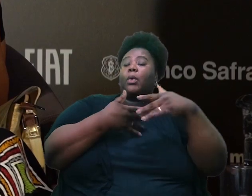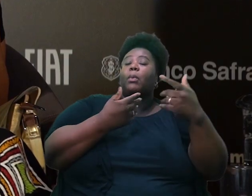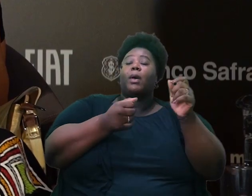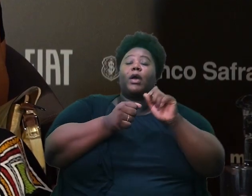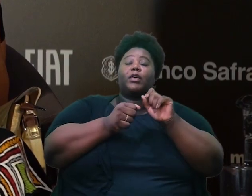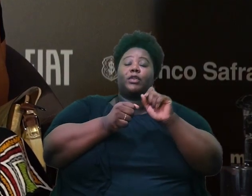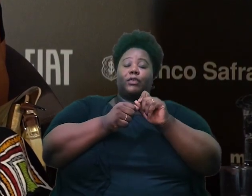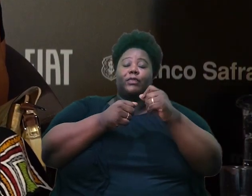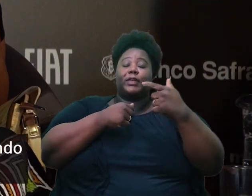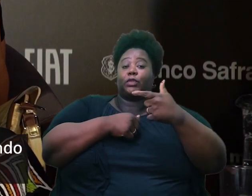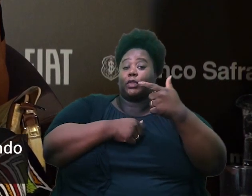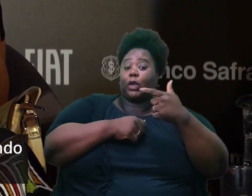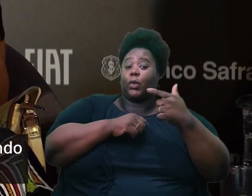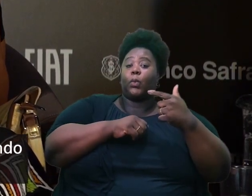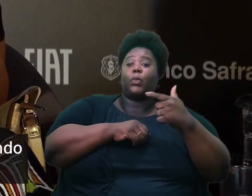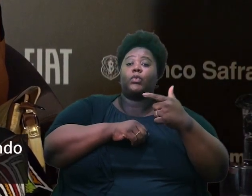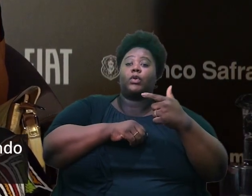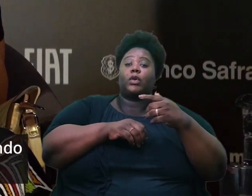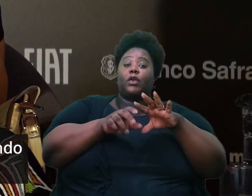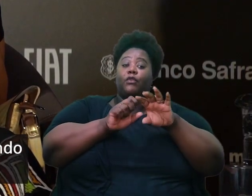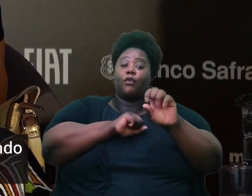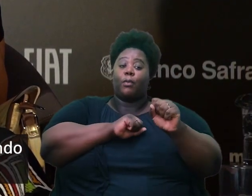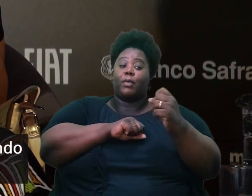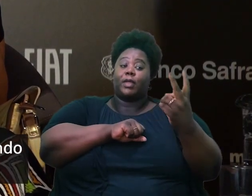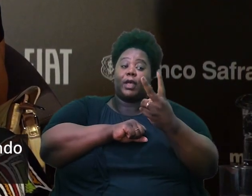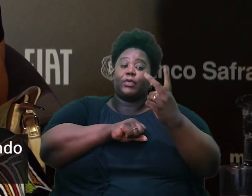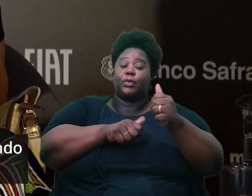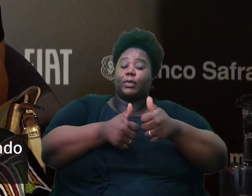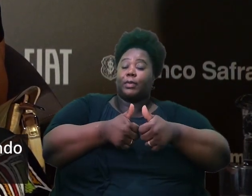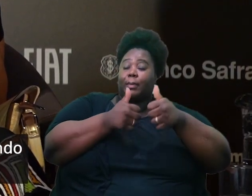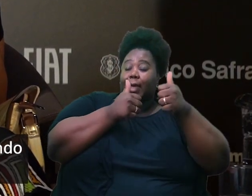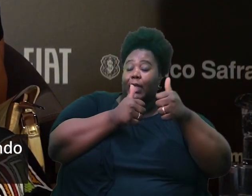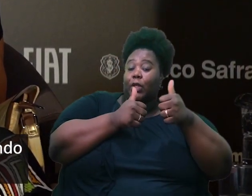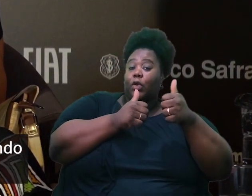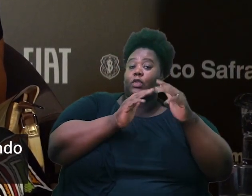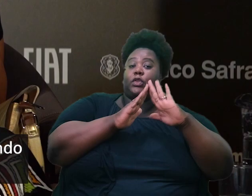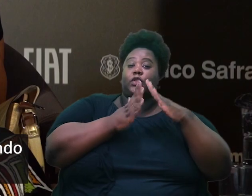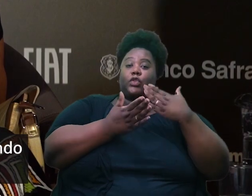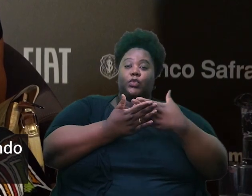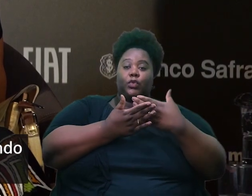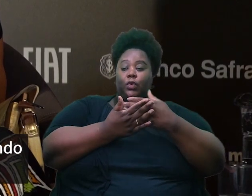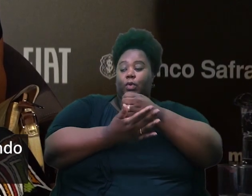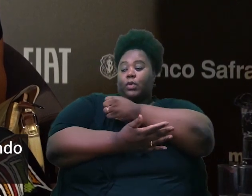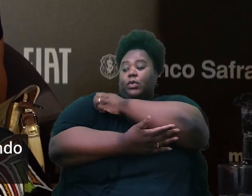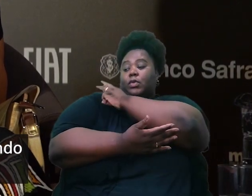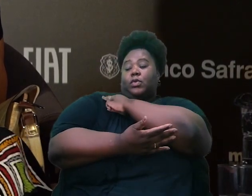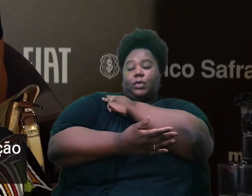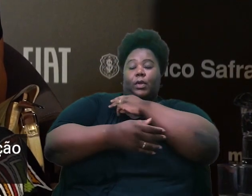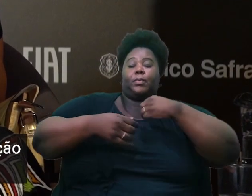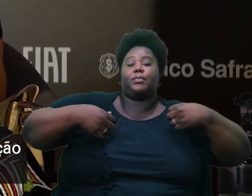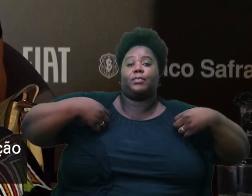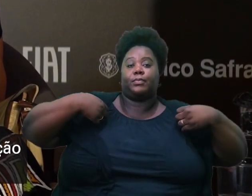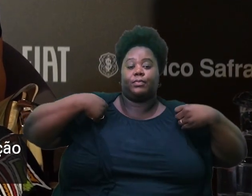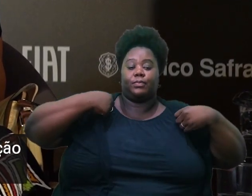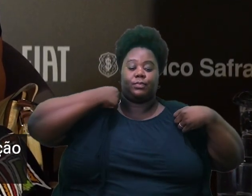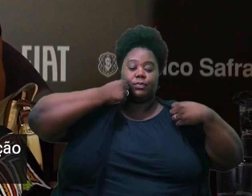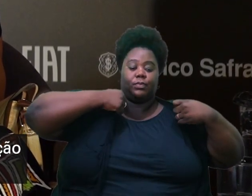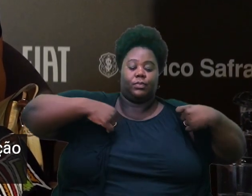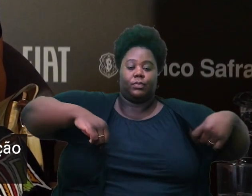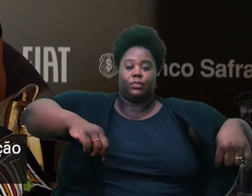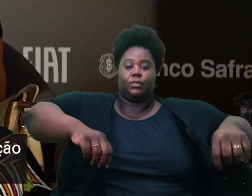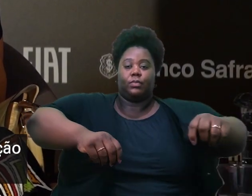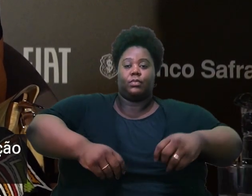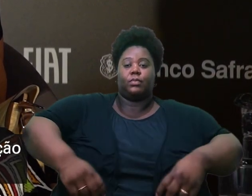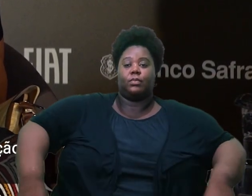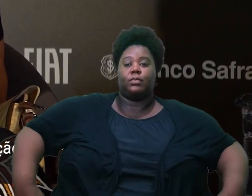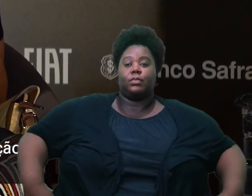o 2º grau, as 2 melhores escolas de 2º grau, hoje se fala de ensino médio, né? Em Minas, era o